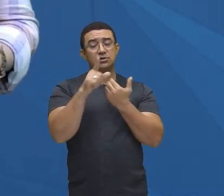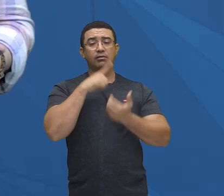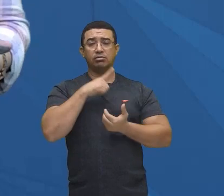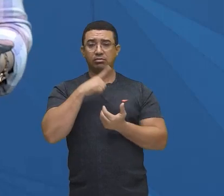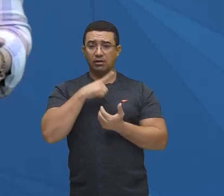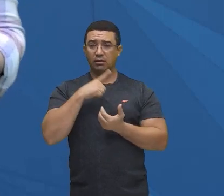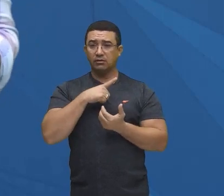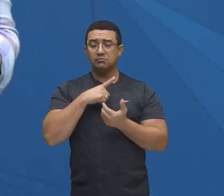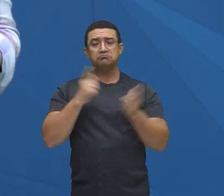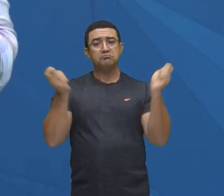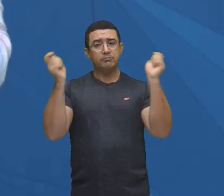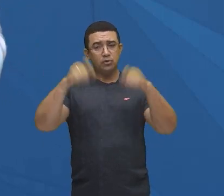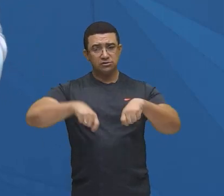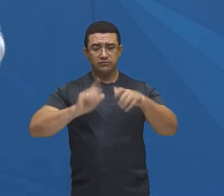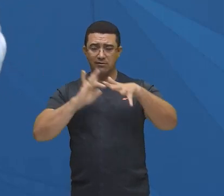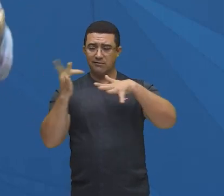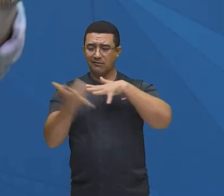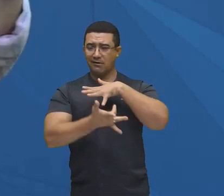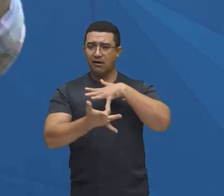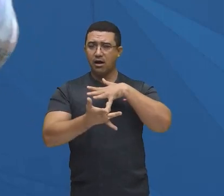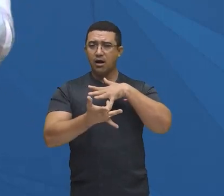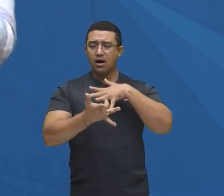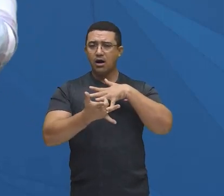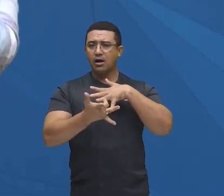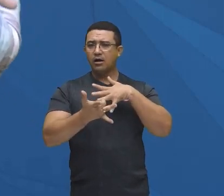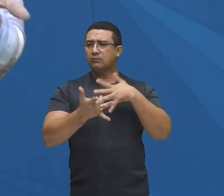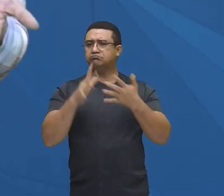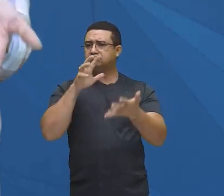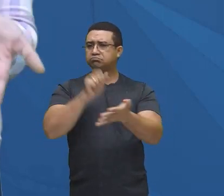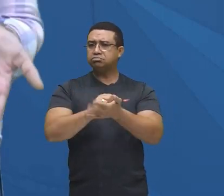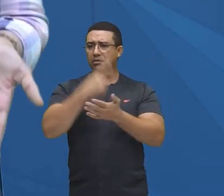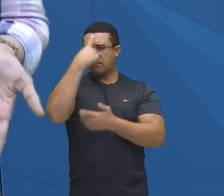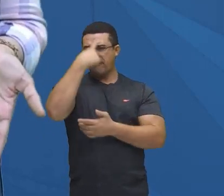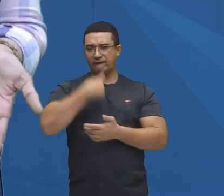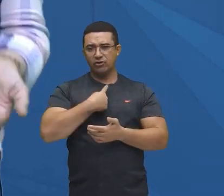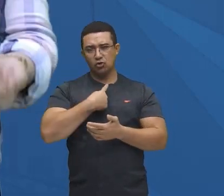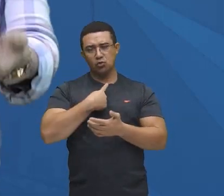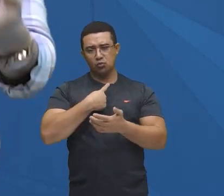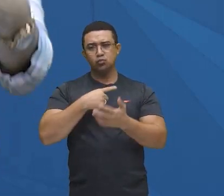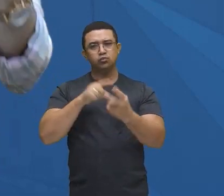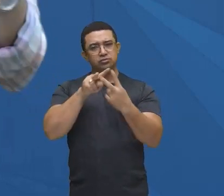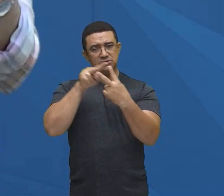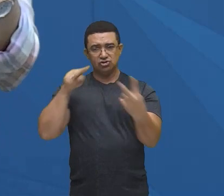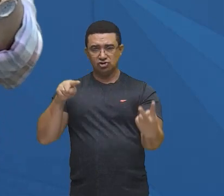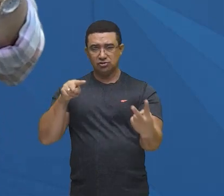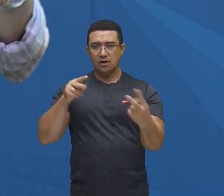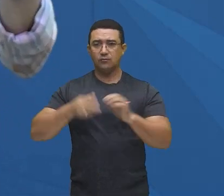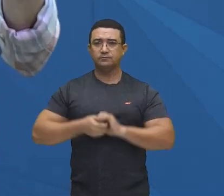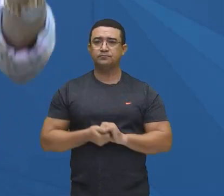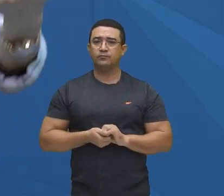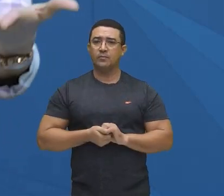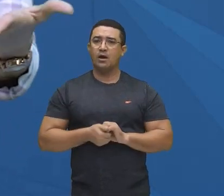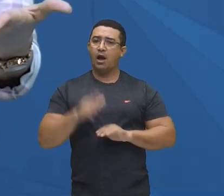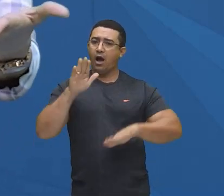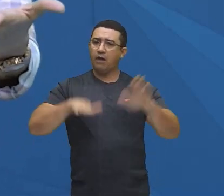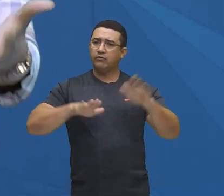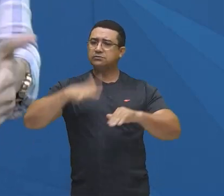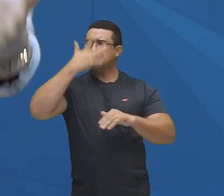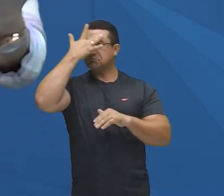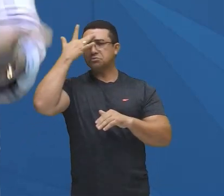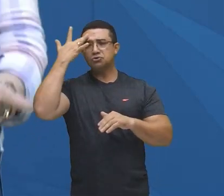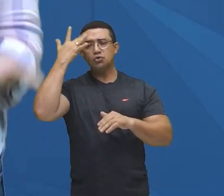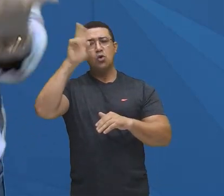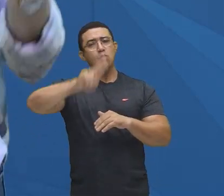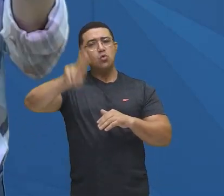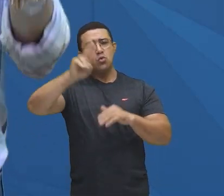ali, na possibilidade do momento que cria um perfil, de criar o seu perfil digital. E muitas vezes, né, as pessoas, elas utilizam também para